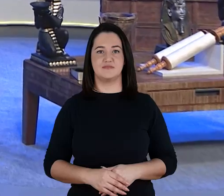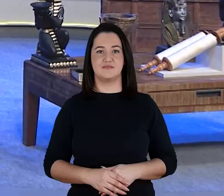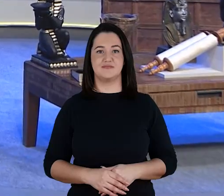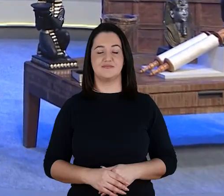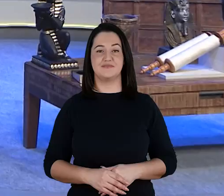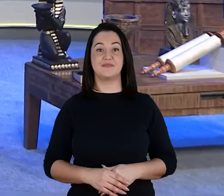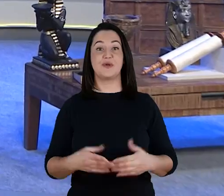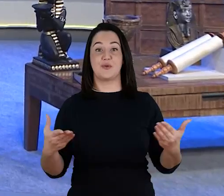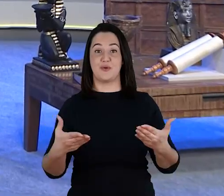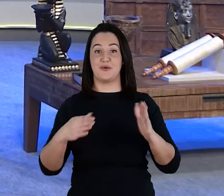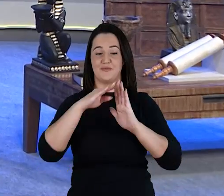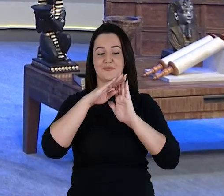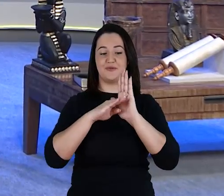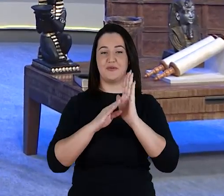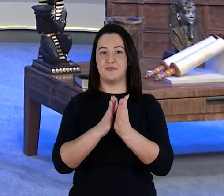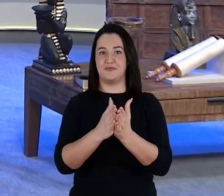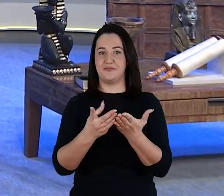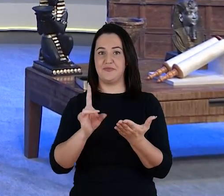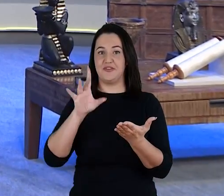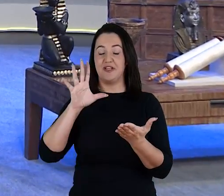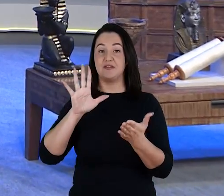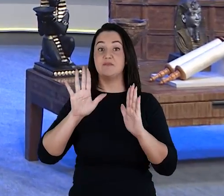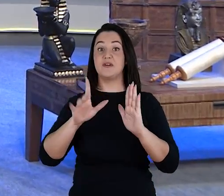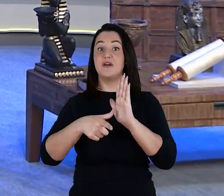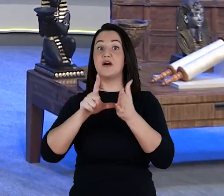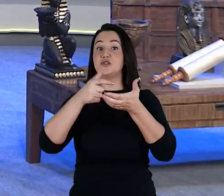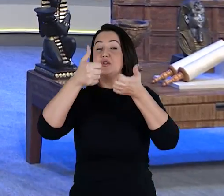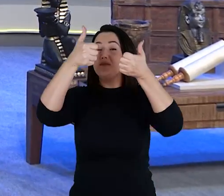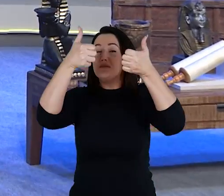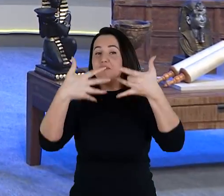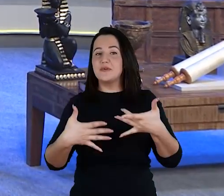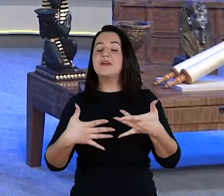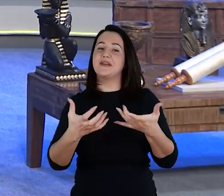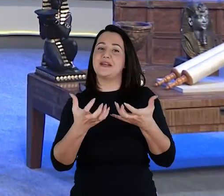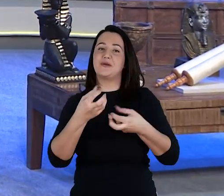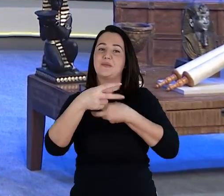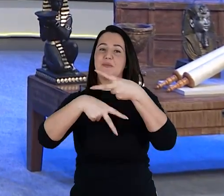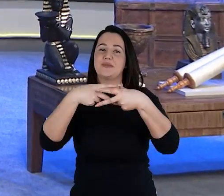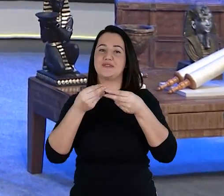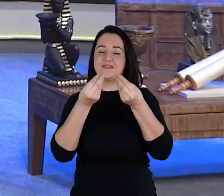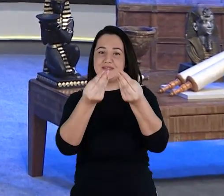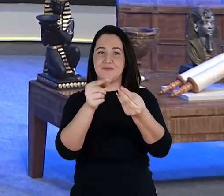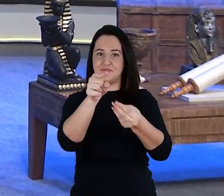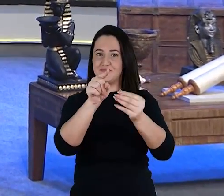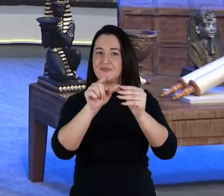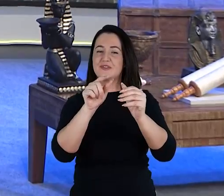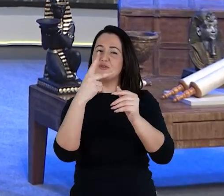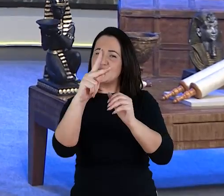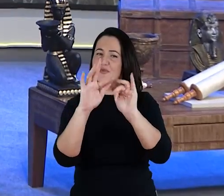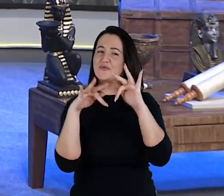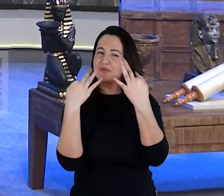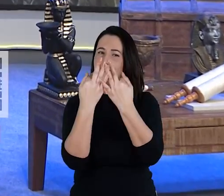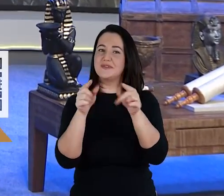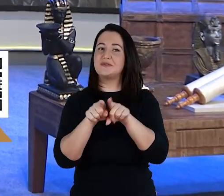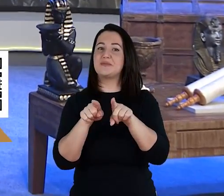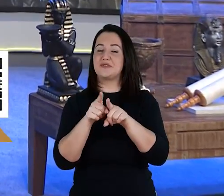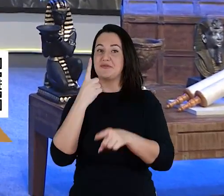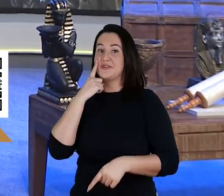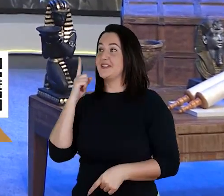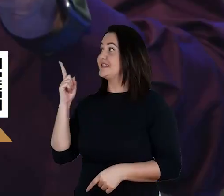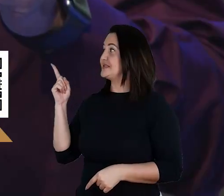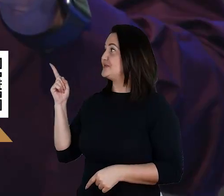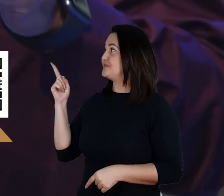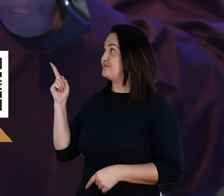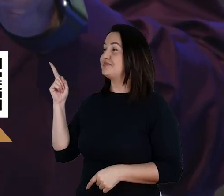De volta com o programa Evidências, mas antes eu gostaria de dar um presente para você e sua família. É o Guia de Estudos Evidências,